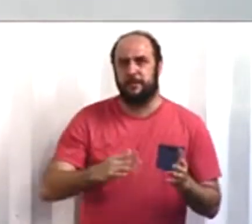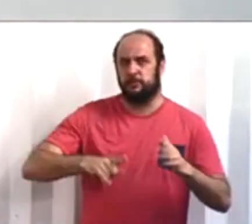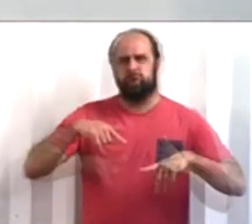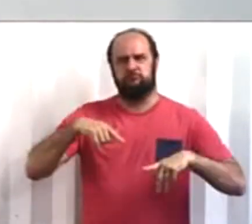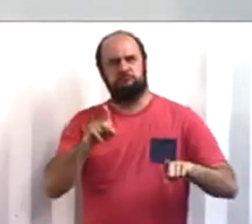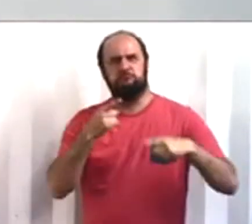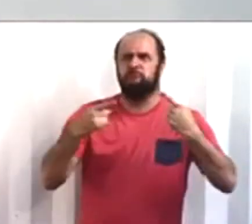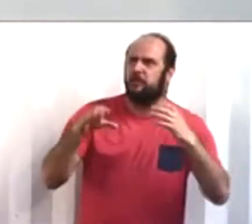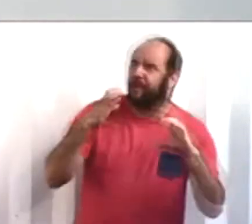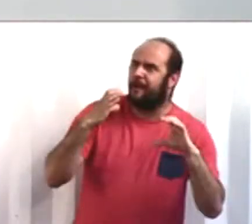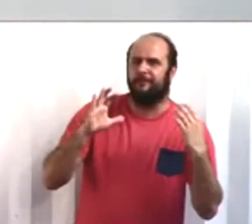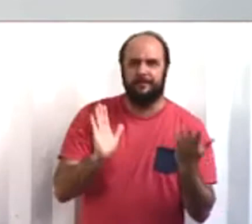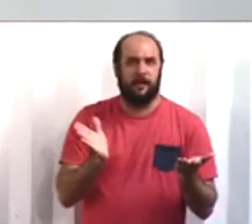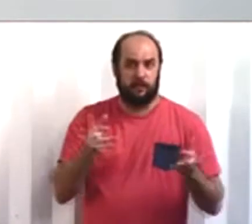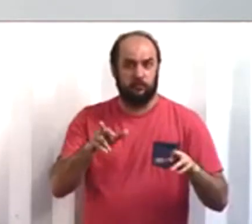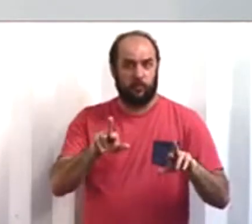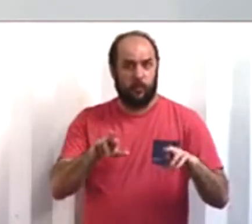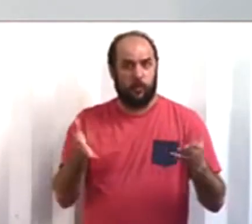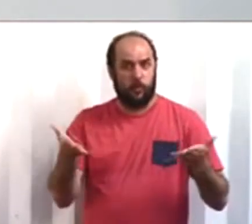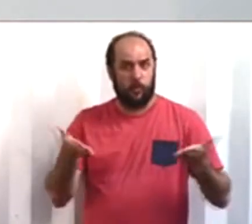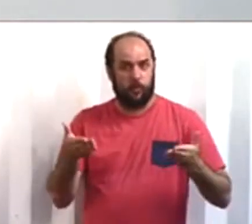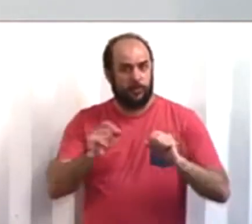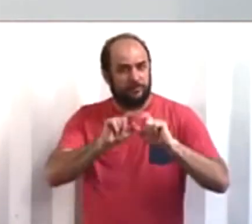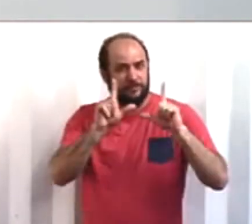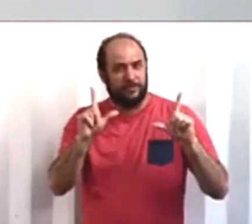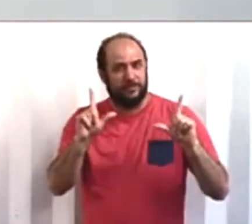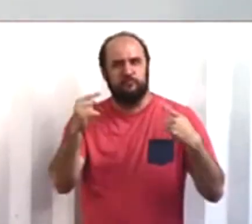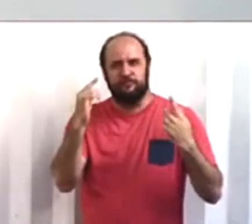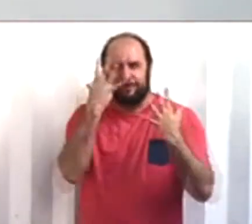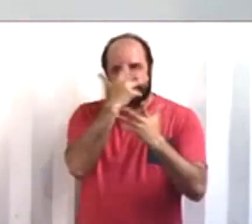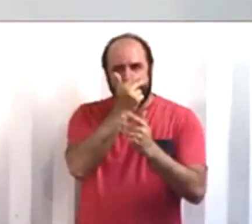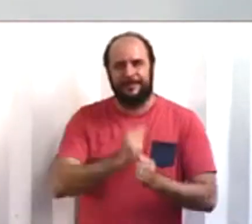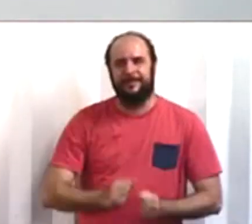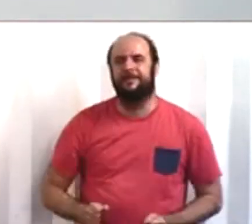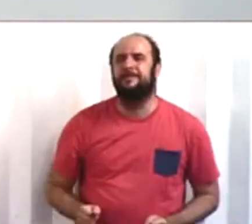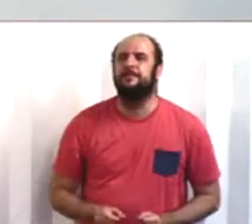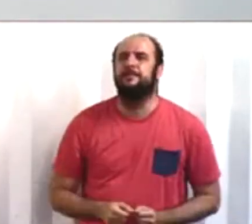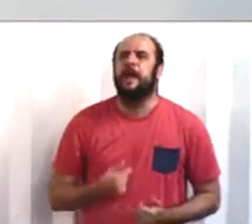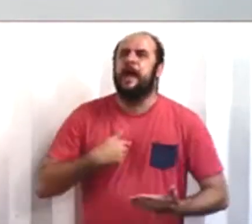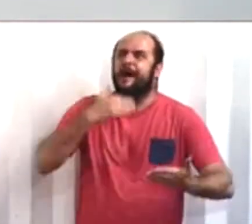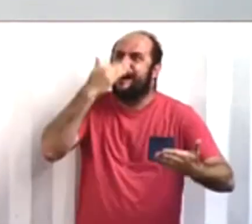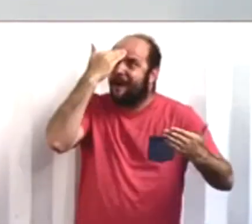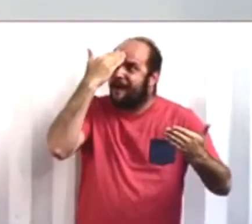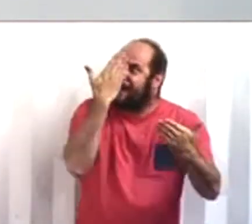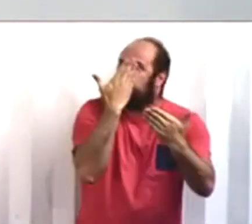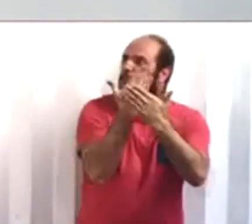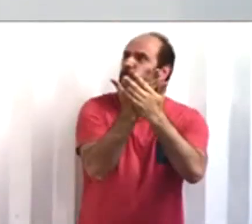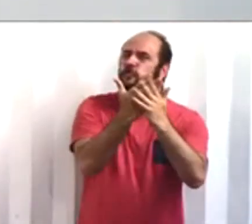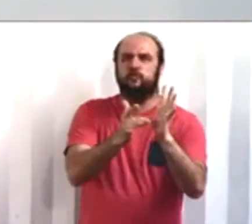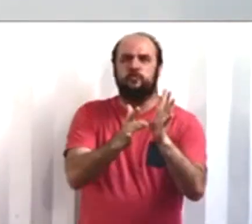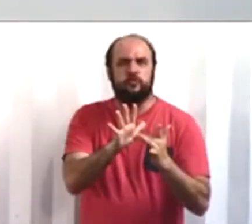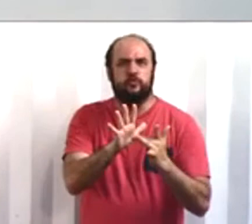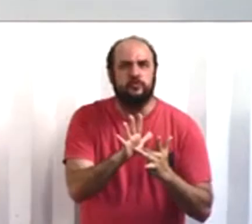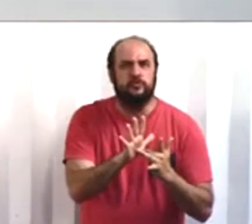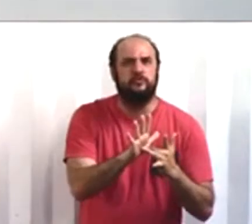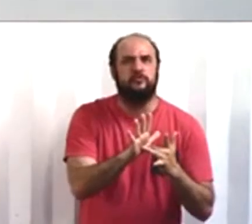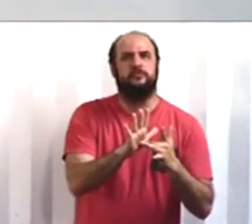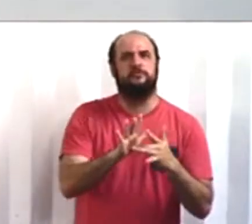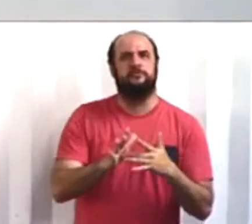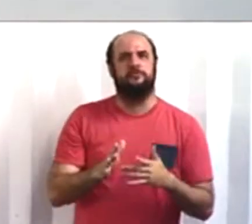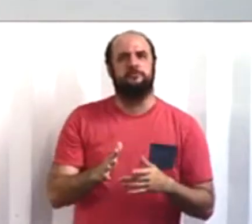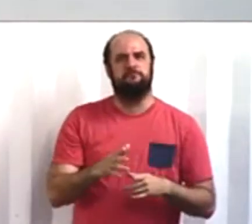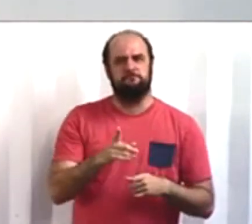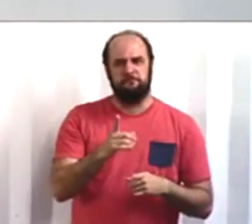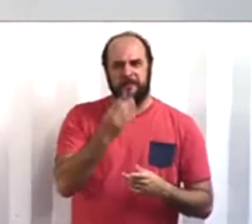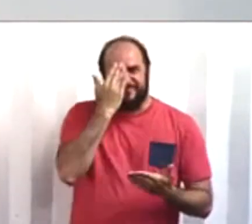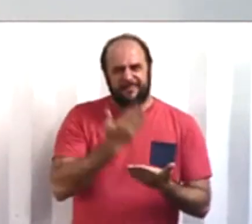uma canção, como essa que a gente cantou hoje pela manhã, 2 belíssimas canções, eu acredito em Jesus Cristo.